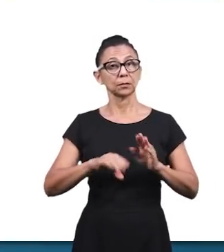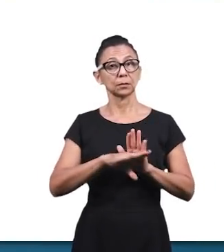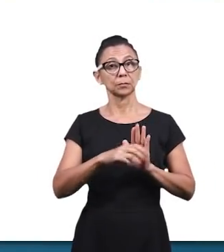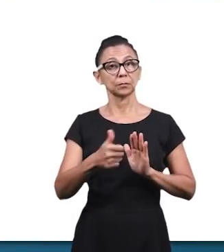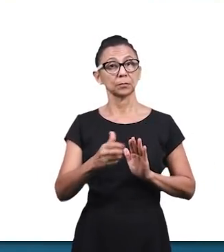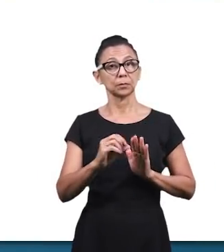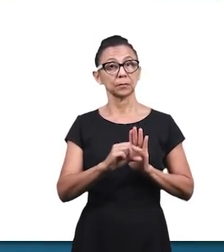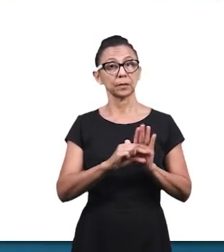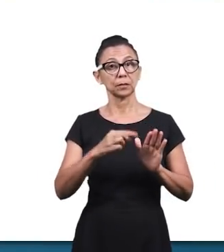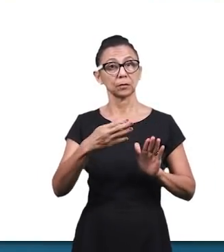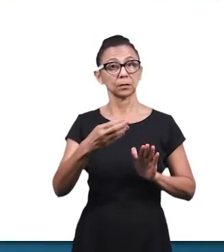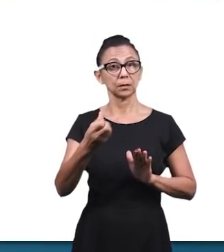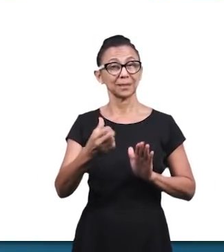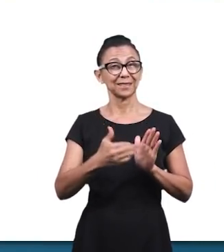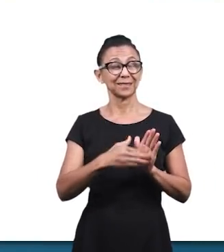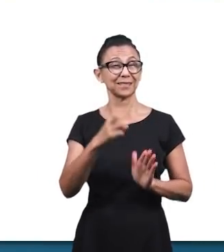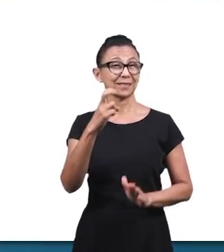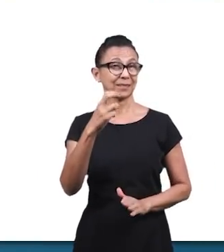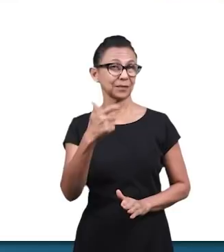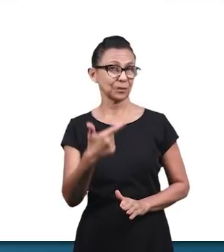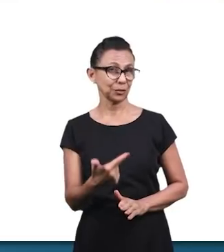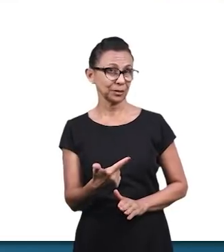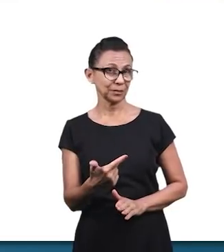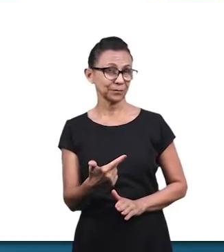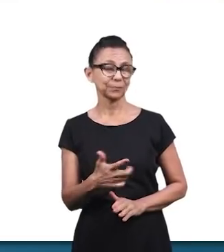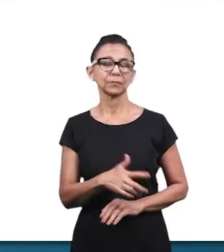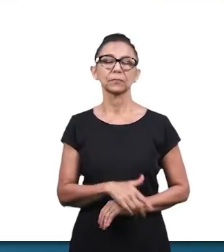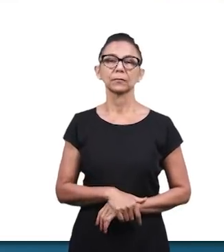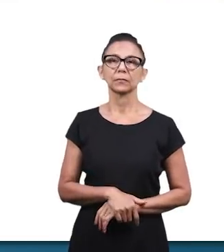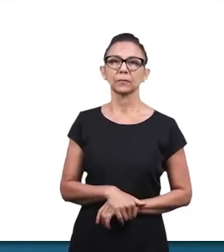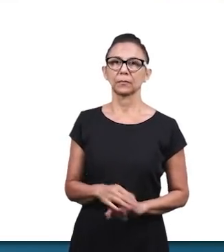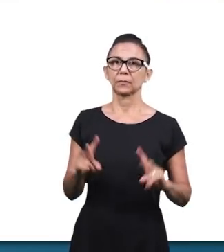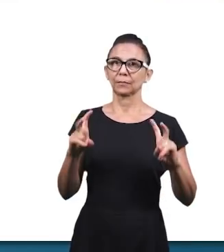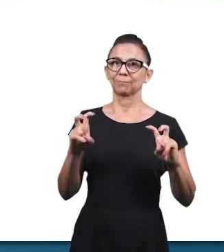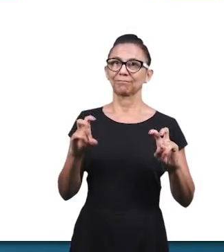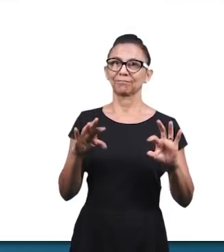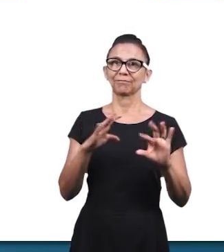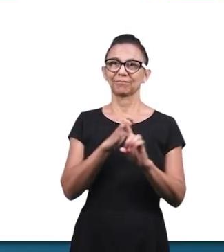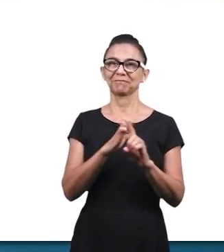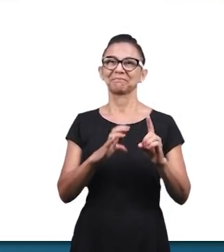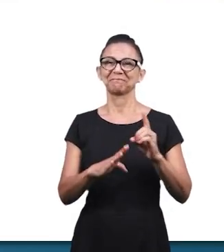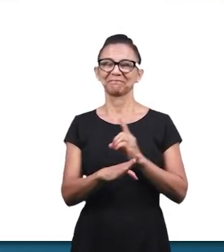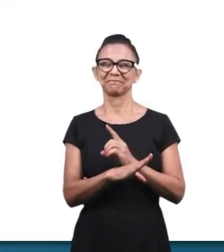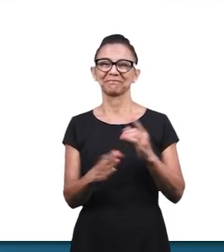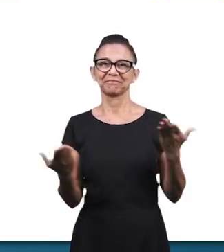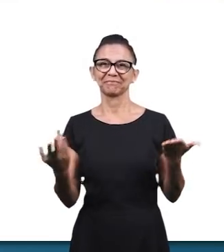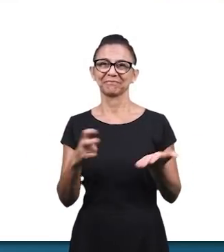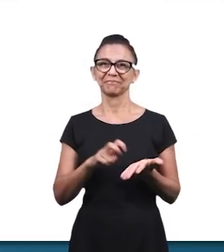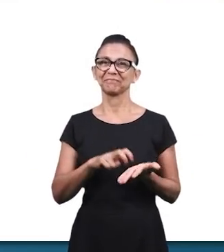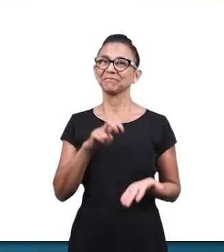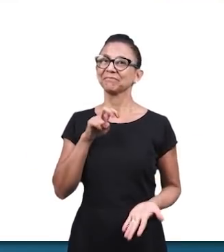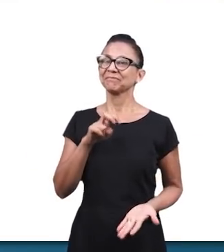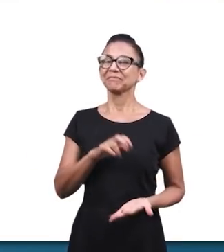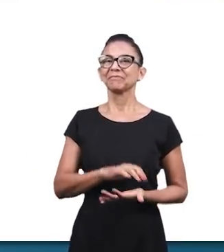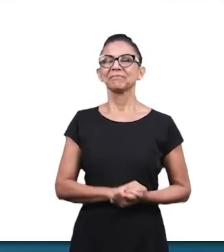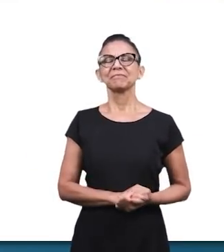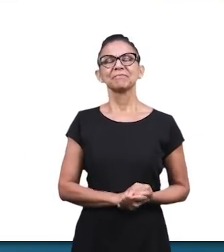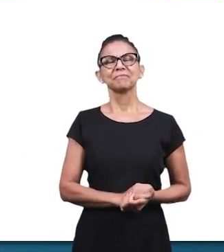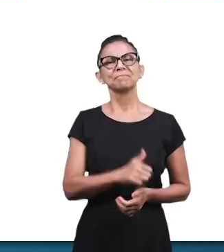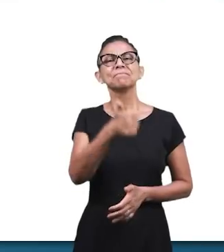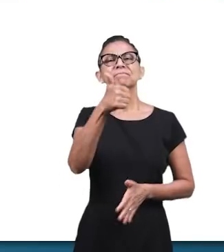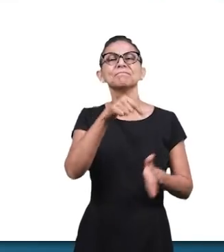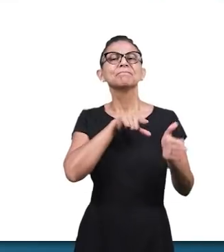capítulo 10, versos 46 a 52, conforme dissemos, tema da nossa Escola Bíblica desta manhã. A